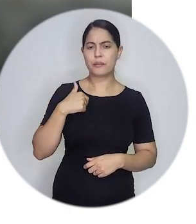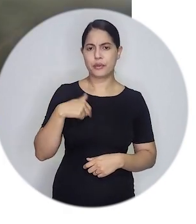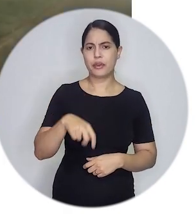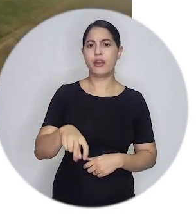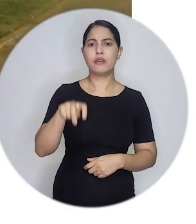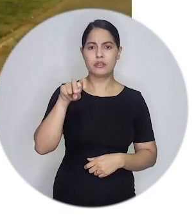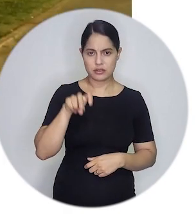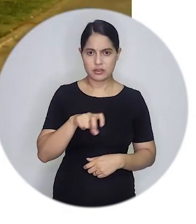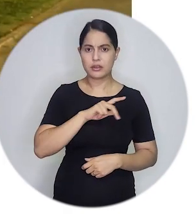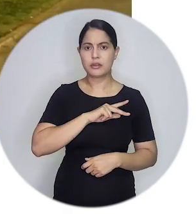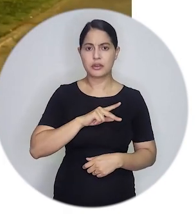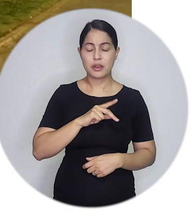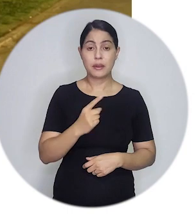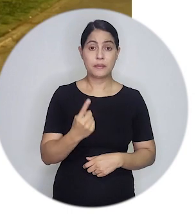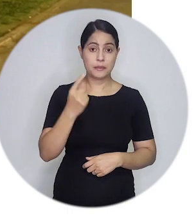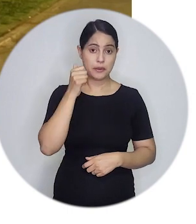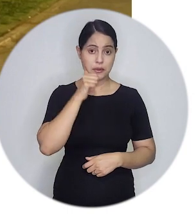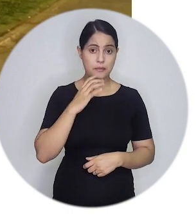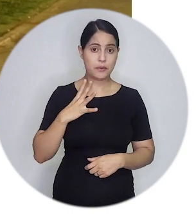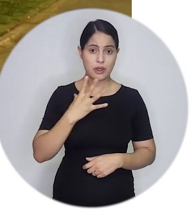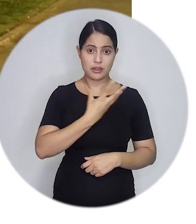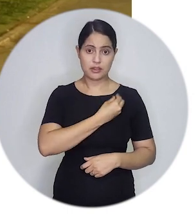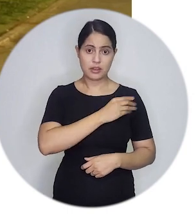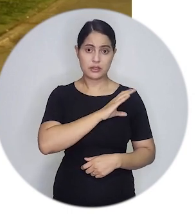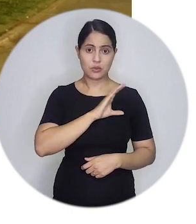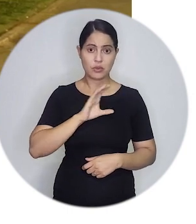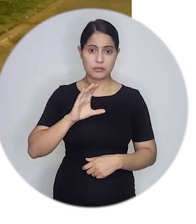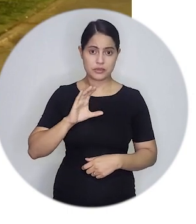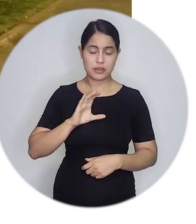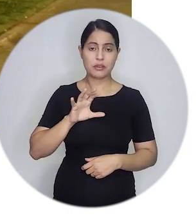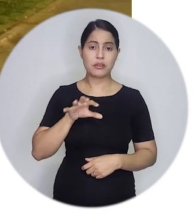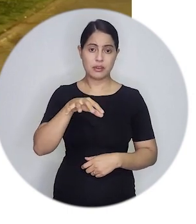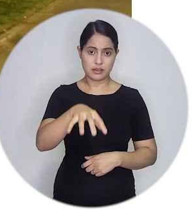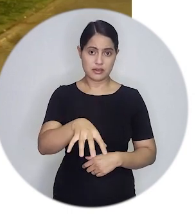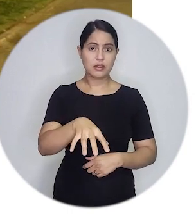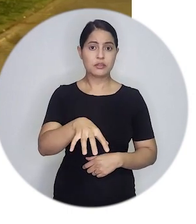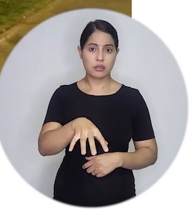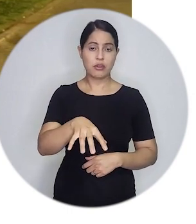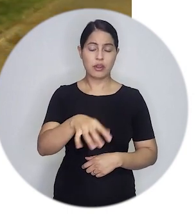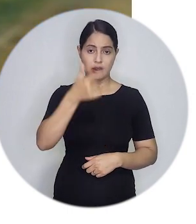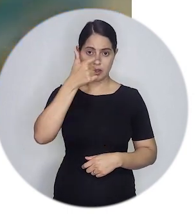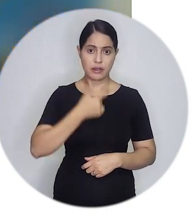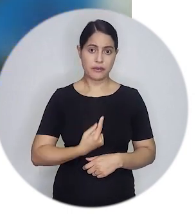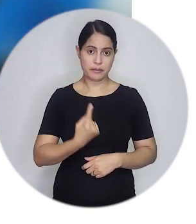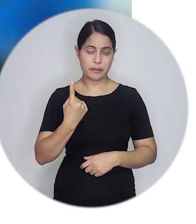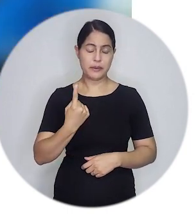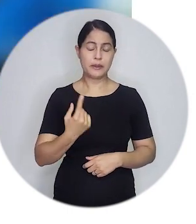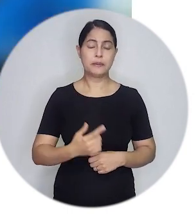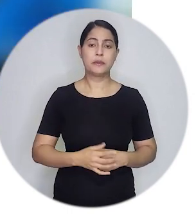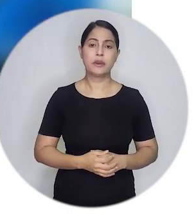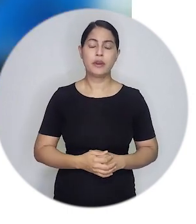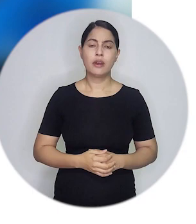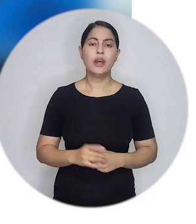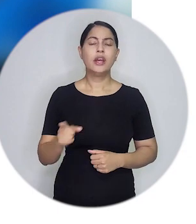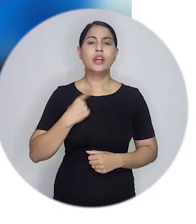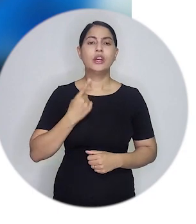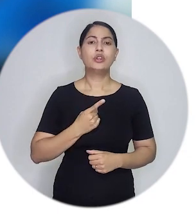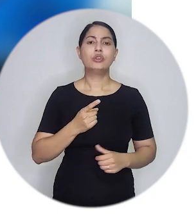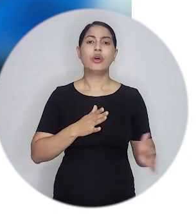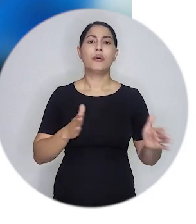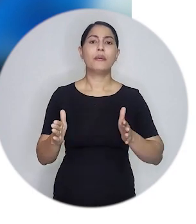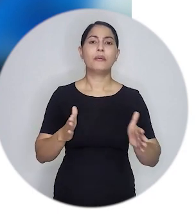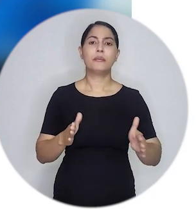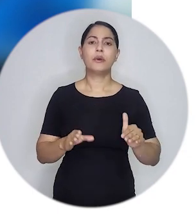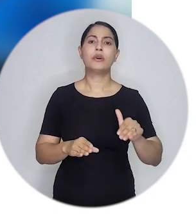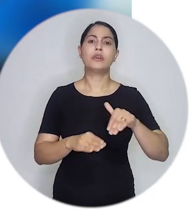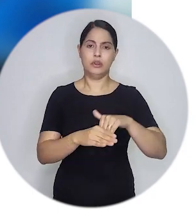E naquela ocasião, eu assumi a presidência, me tornei a primeira mulher trans a presidir uma comissão em uma seccional. E,